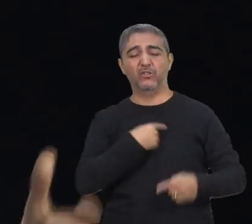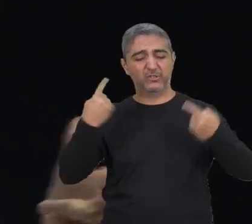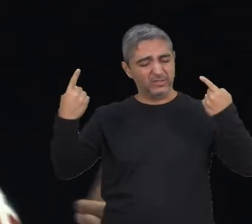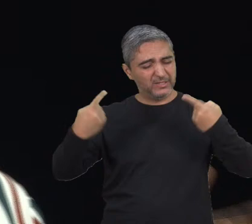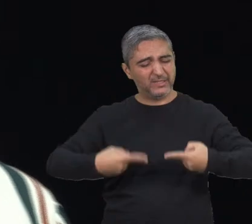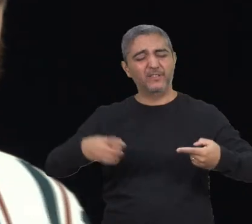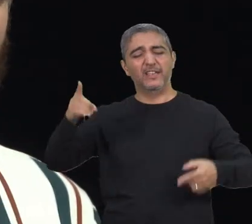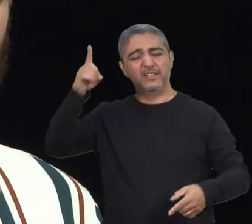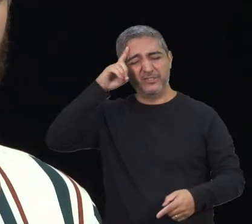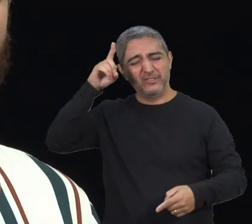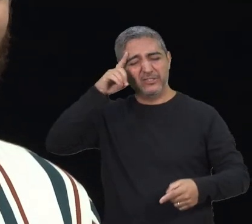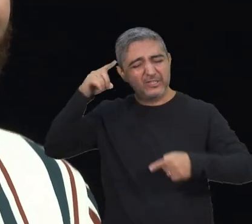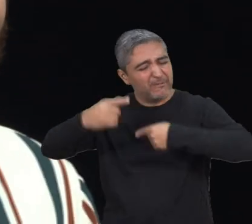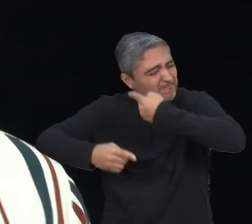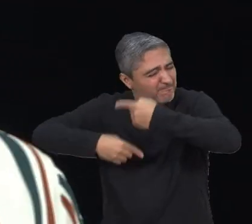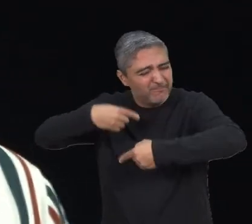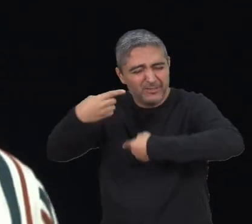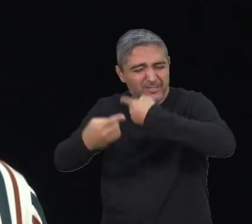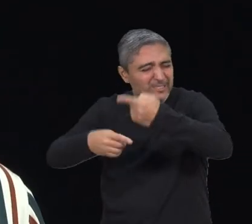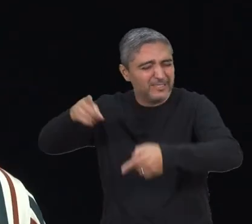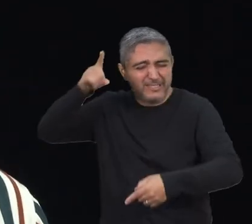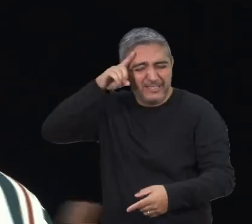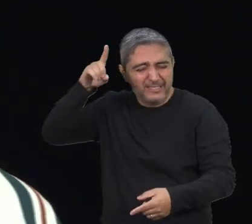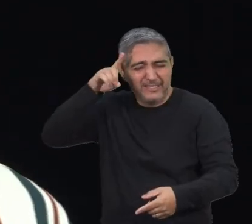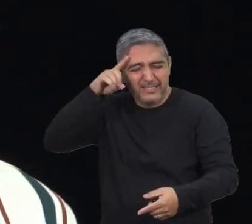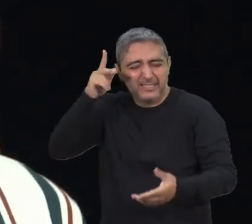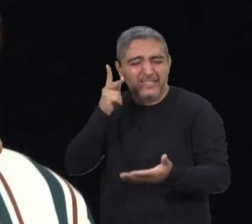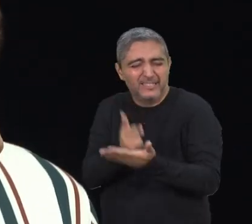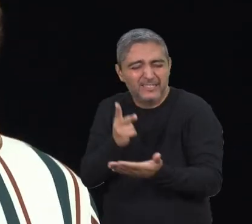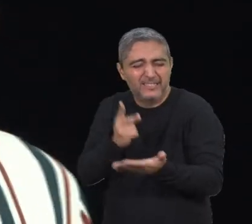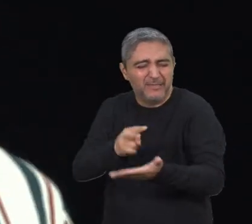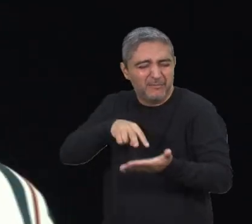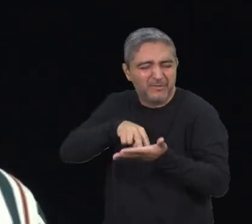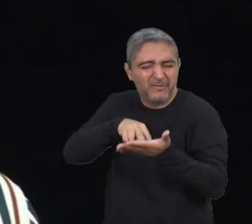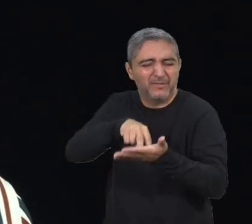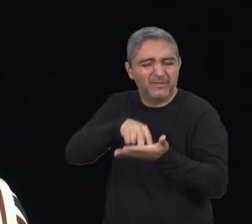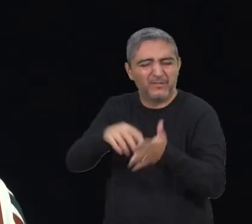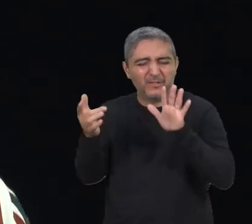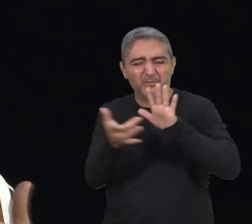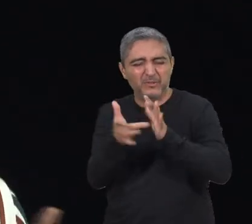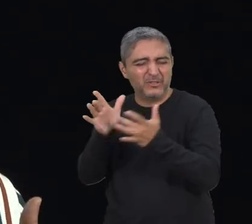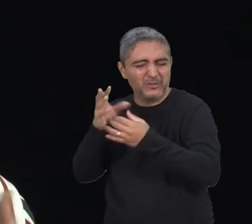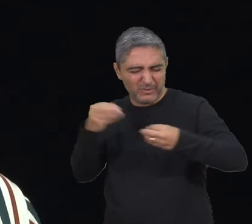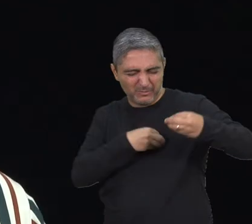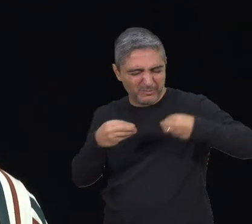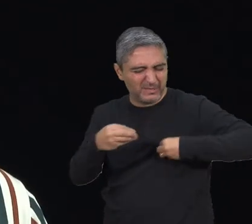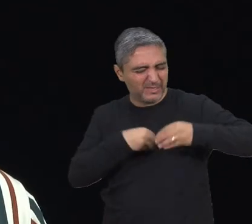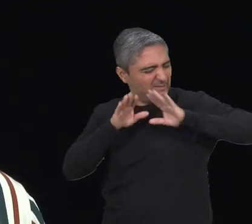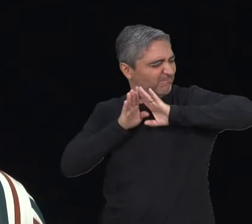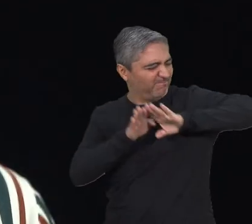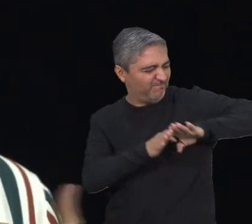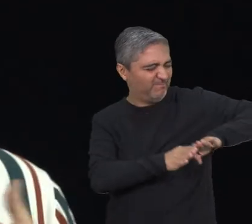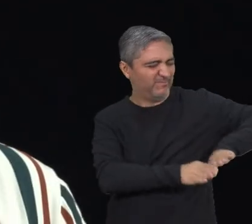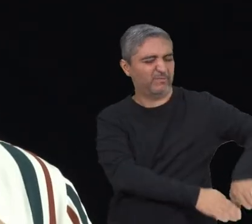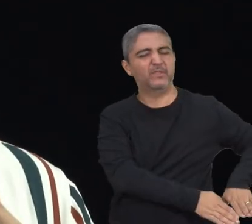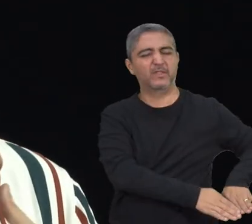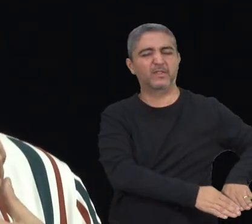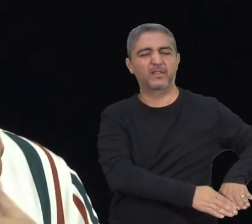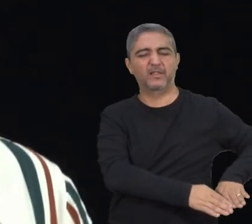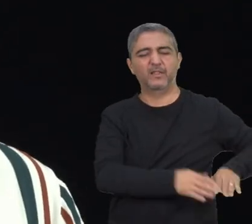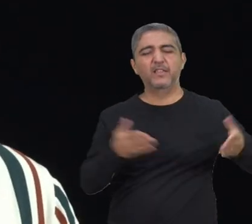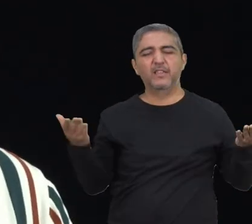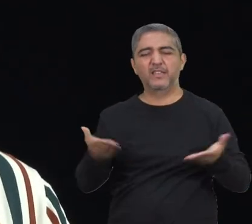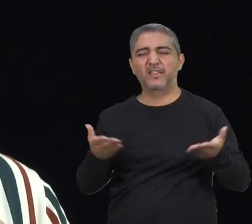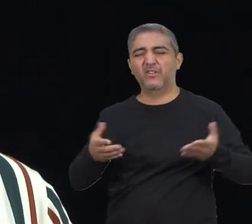dia negar a nossa natureza, matar a nossa carne que naturalmente deseja o melhor para nós mesmos. Mas que esse amor que desejamos